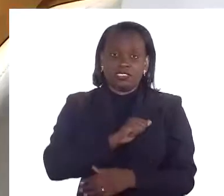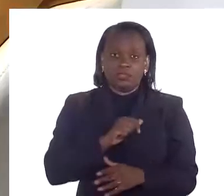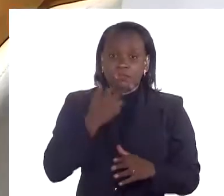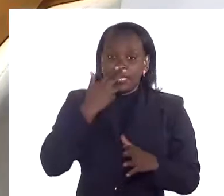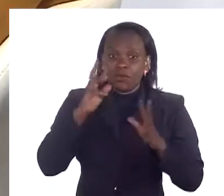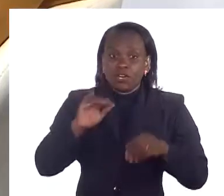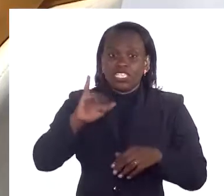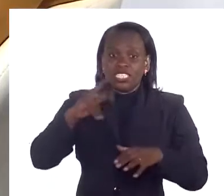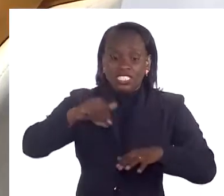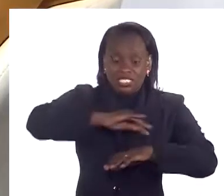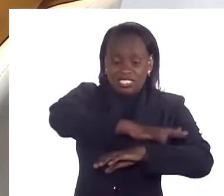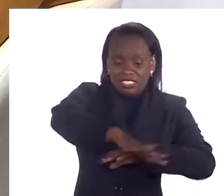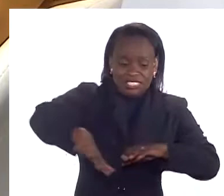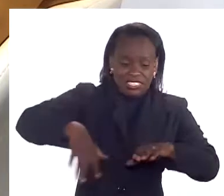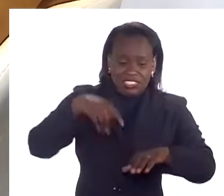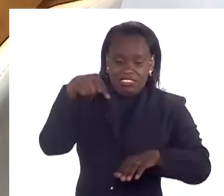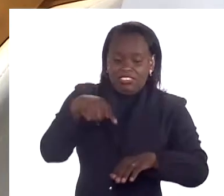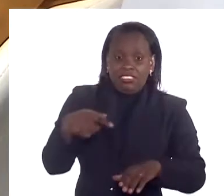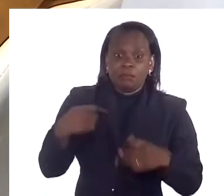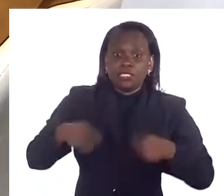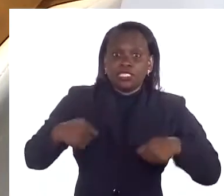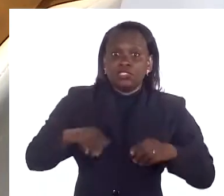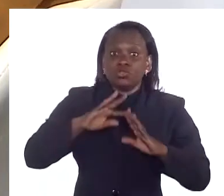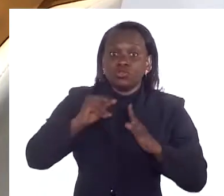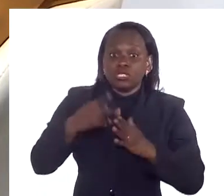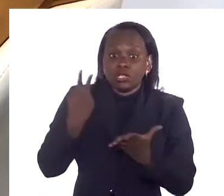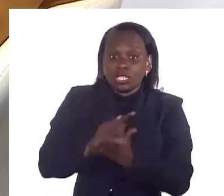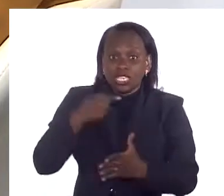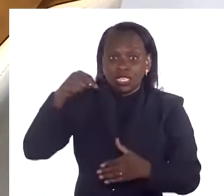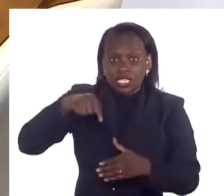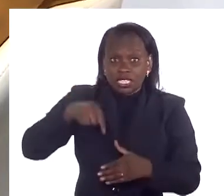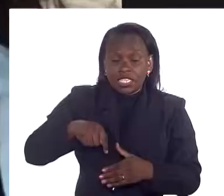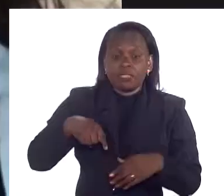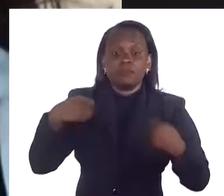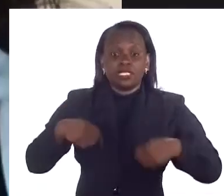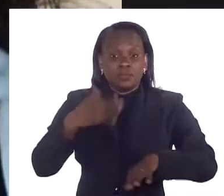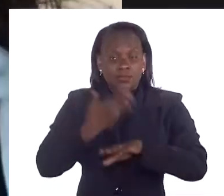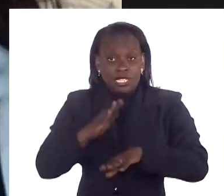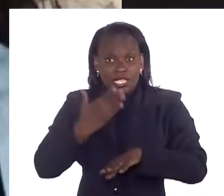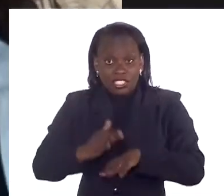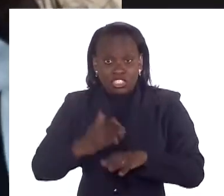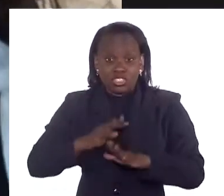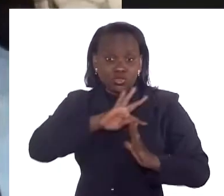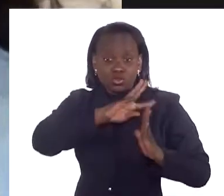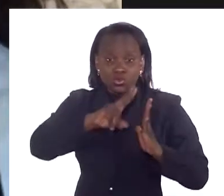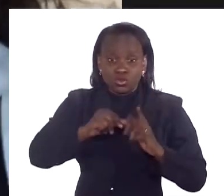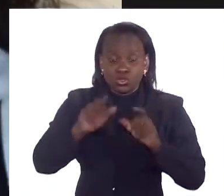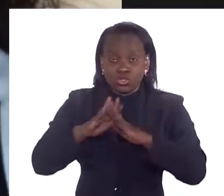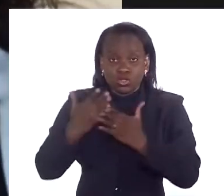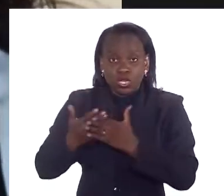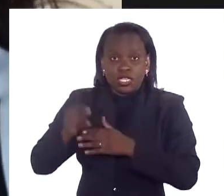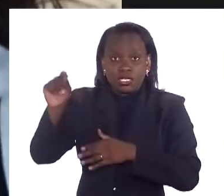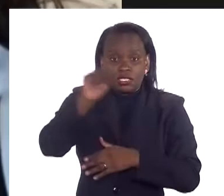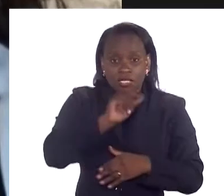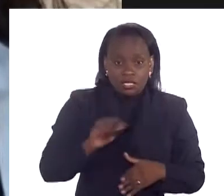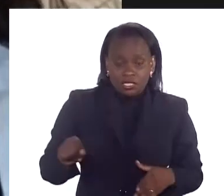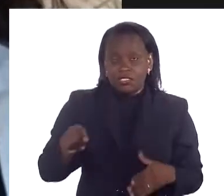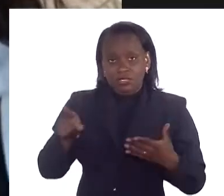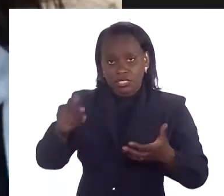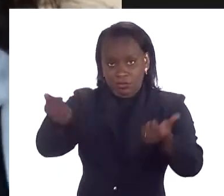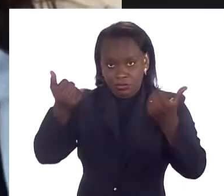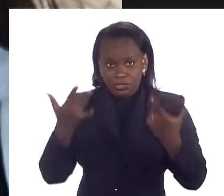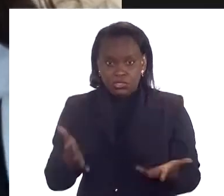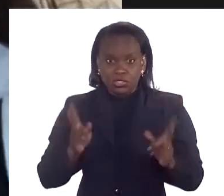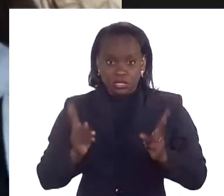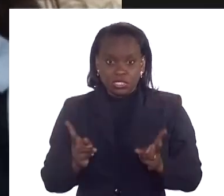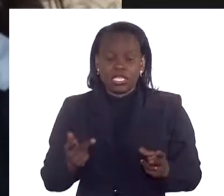aluno. Vira uma ilha. É preciso que tudo que aconteça ali dentro consiga ser colocado em prática em todos os outros espaços da escola, porque, como